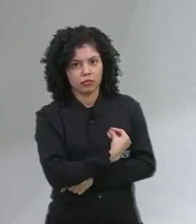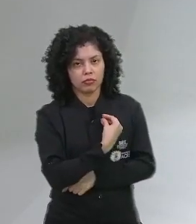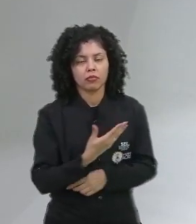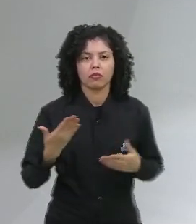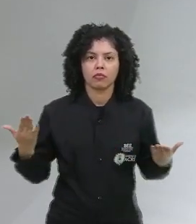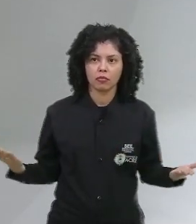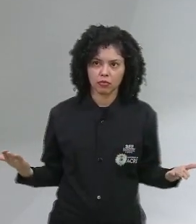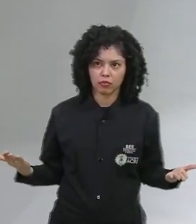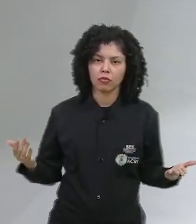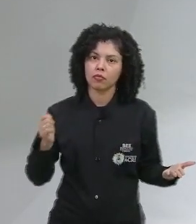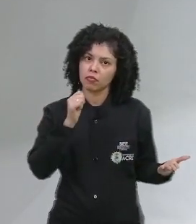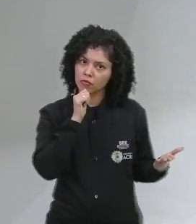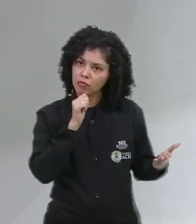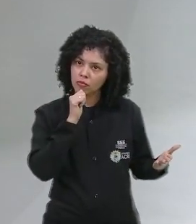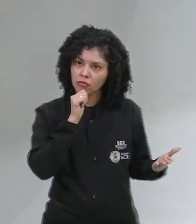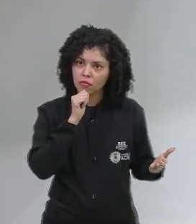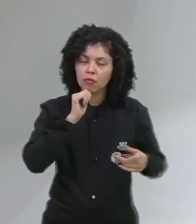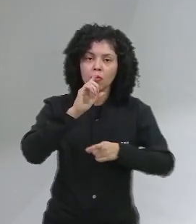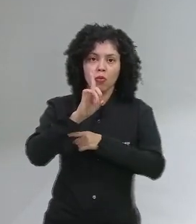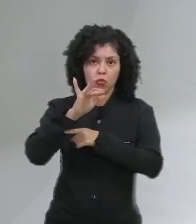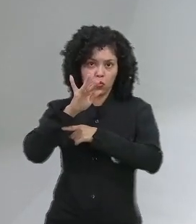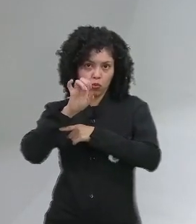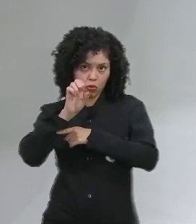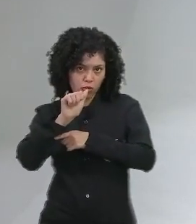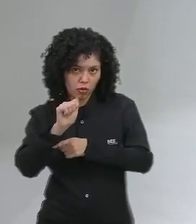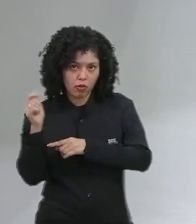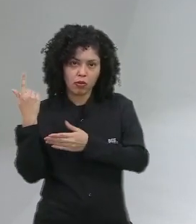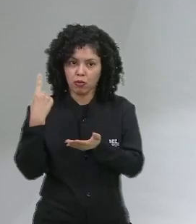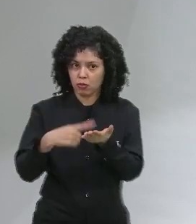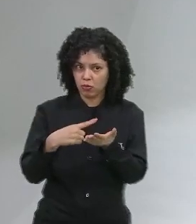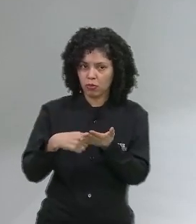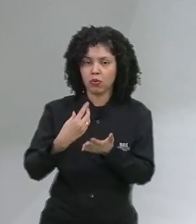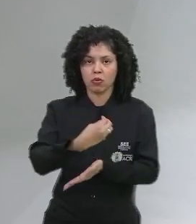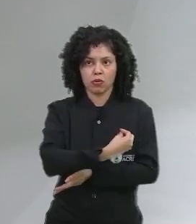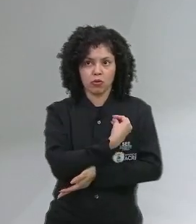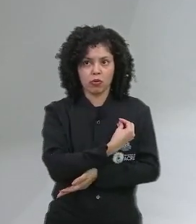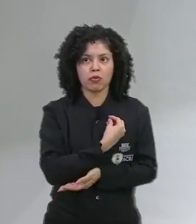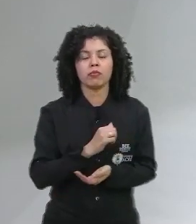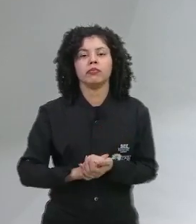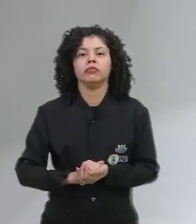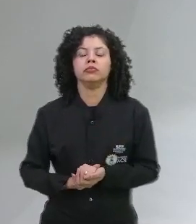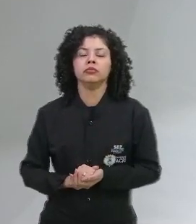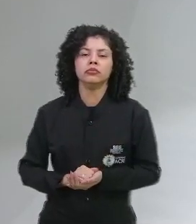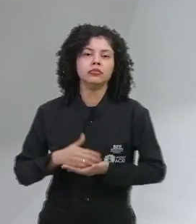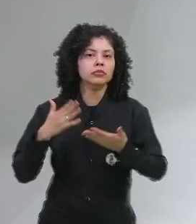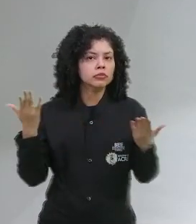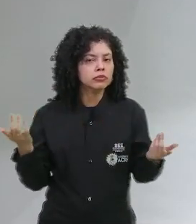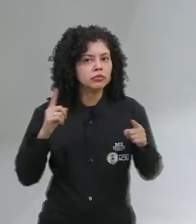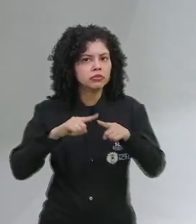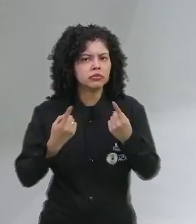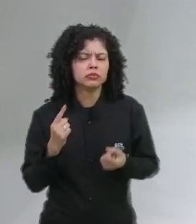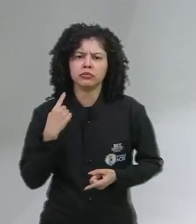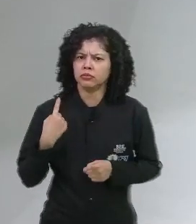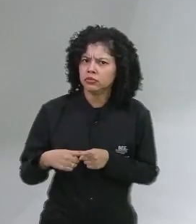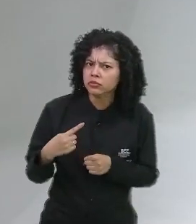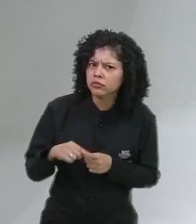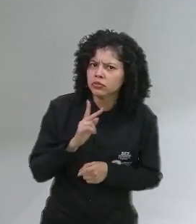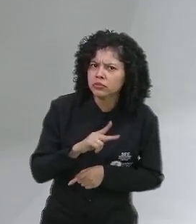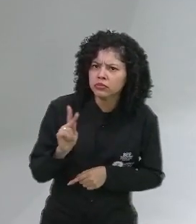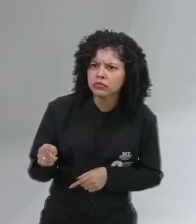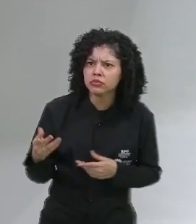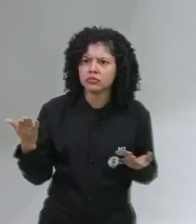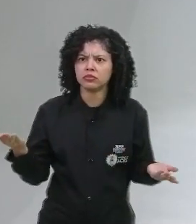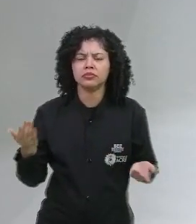o biodiesel ele é o diesel da vida, se a gente levar para a literalidade da palavra. Mas por quê, professor? É